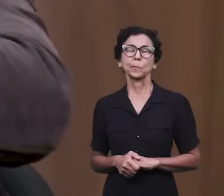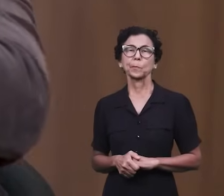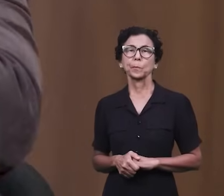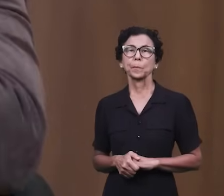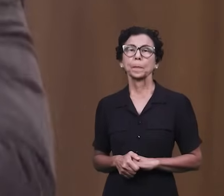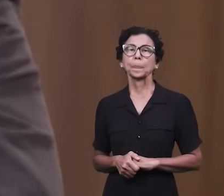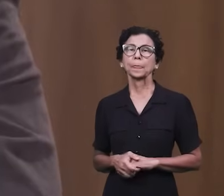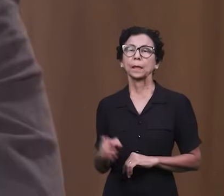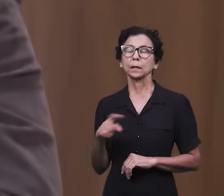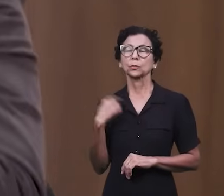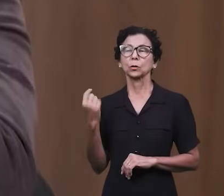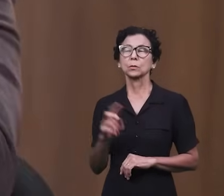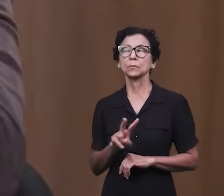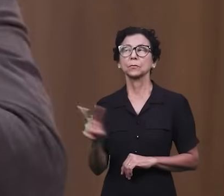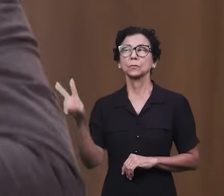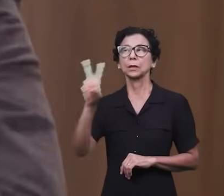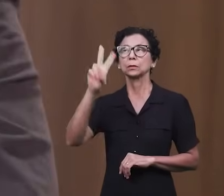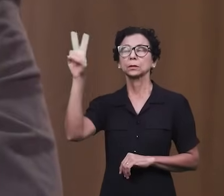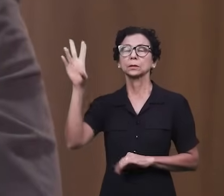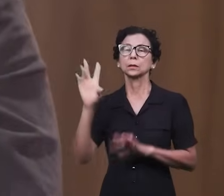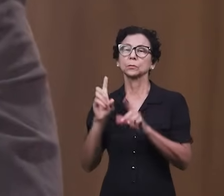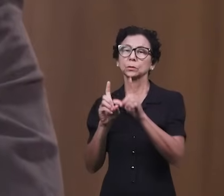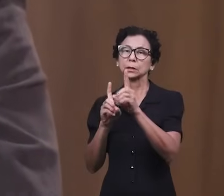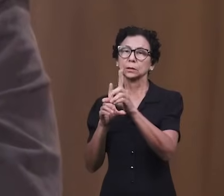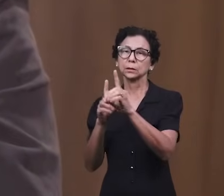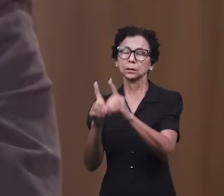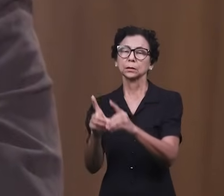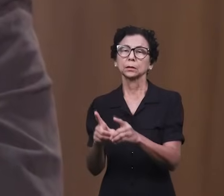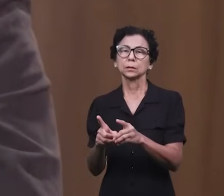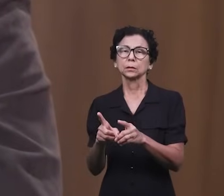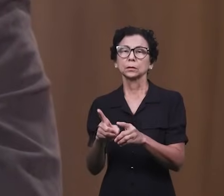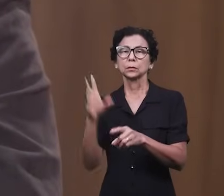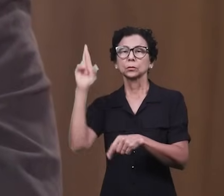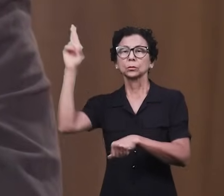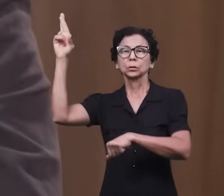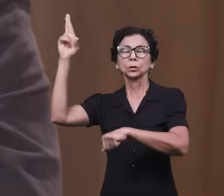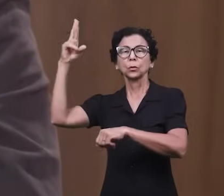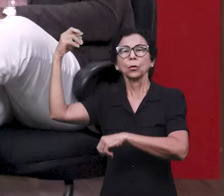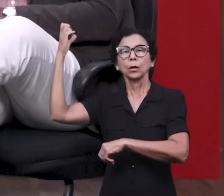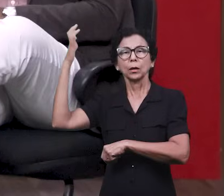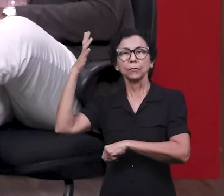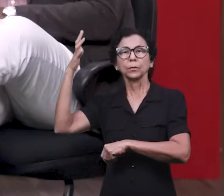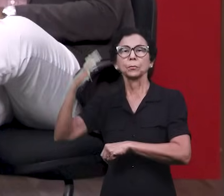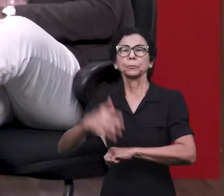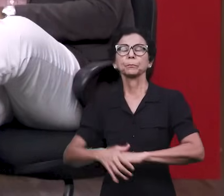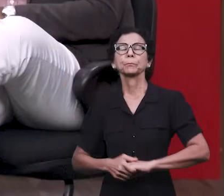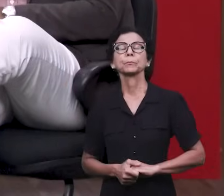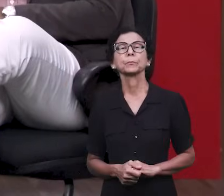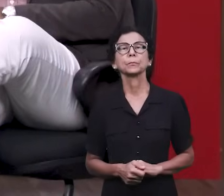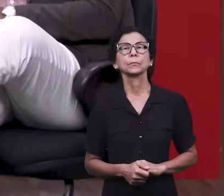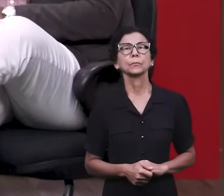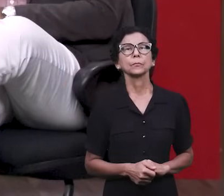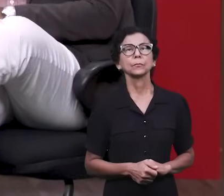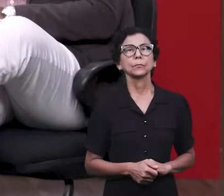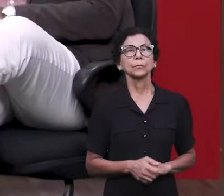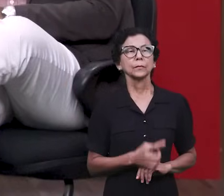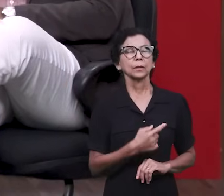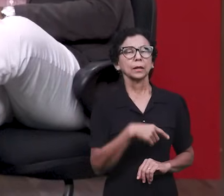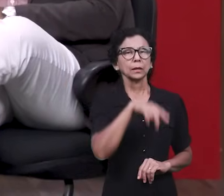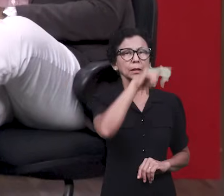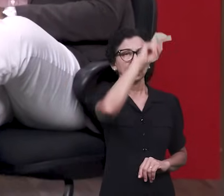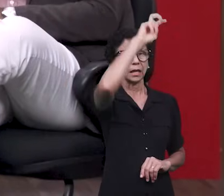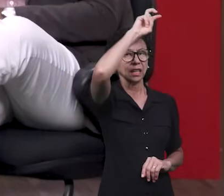revelação, sem misturar com outros costumes que não são do Senhor. Glória a Deus. É interessante assim porque o Egito tinha uma